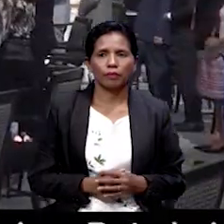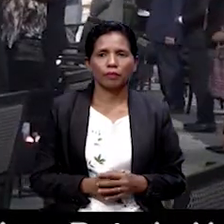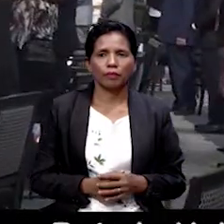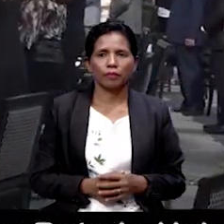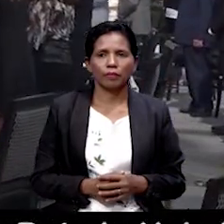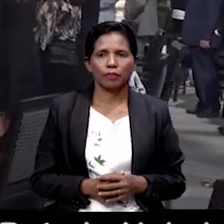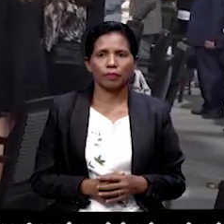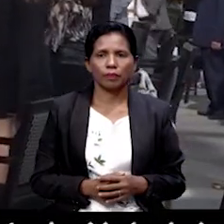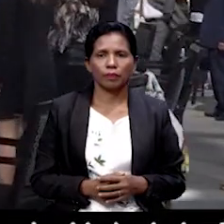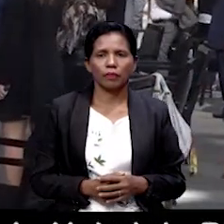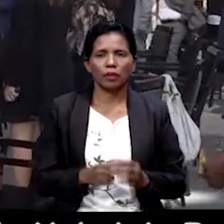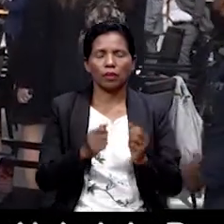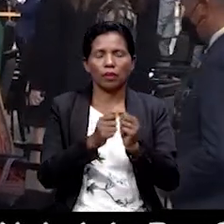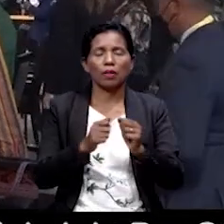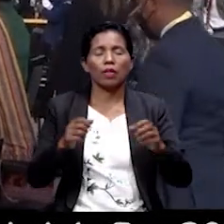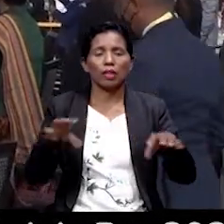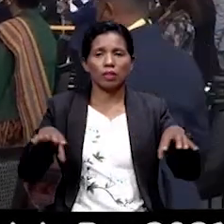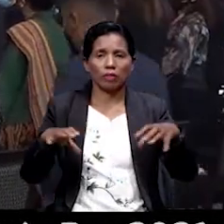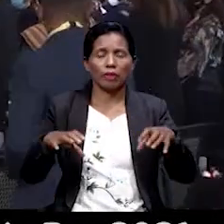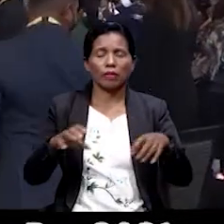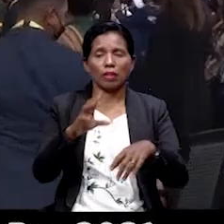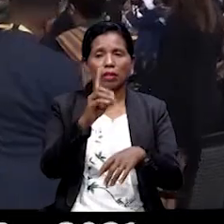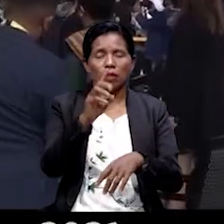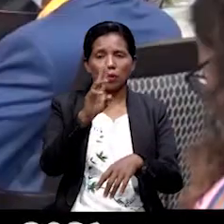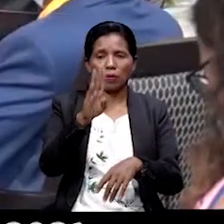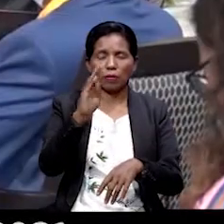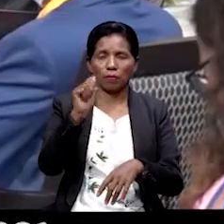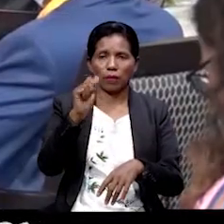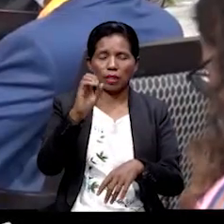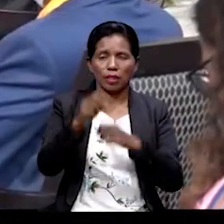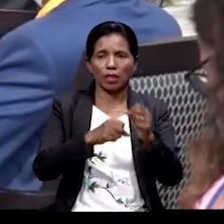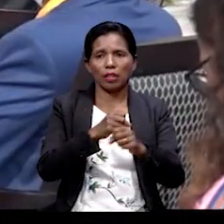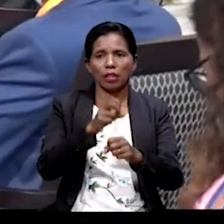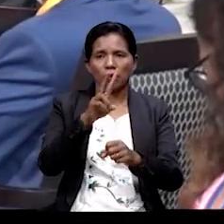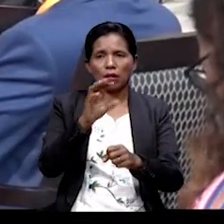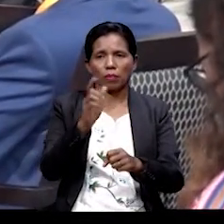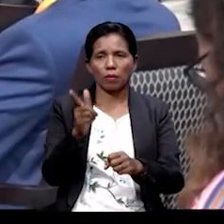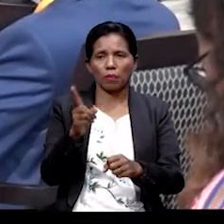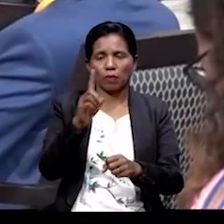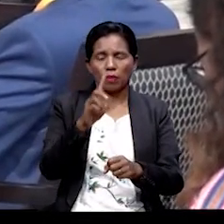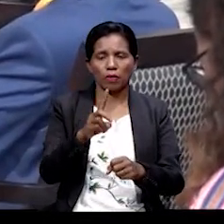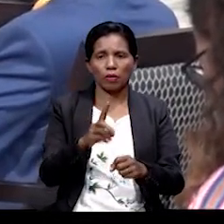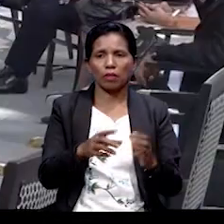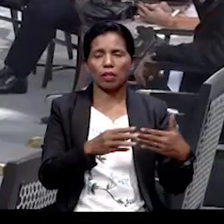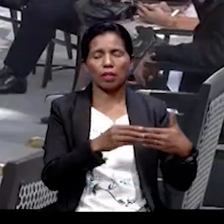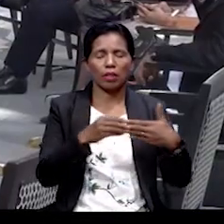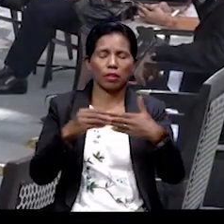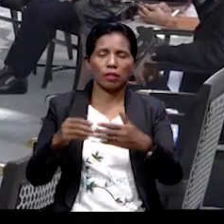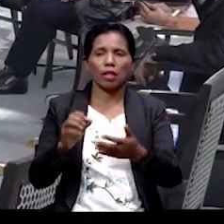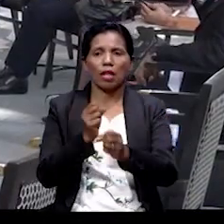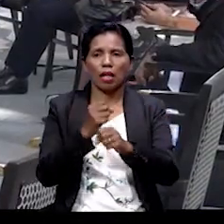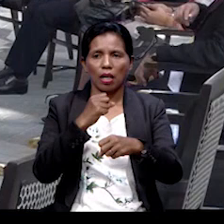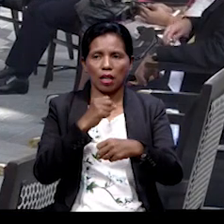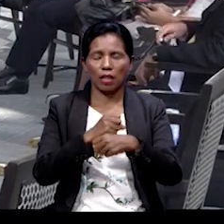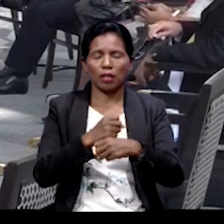O esforço Comissão da Expo do Baiti na Rua Ruanulu, nebe lidera o Husi Corredor Geral Manuel Von, o de halo negociação nebe e